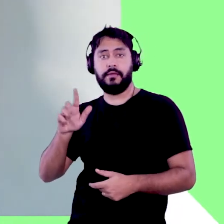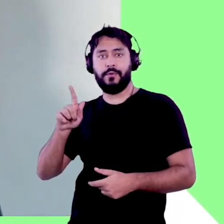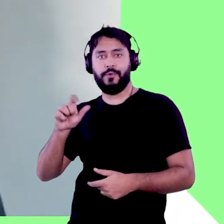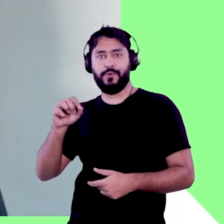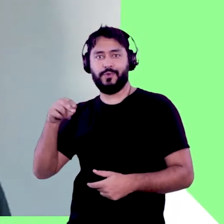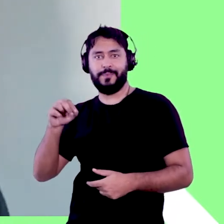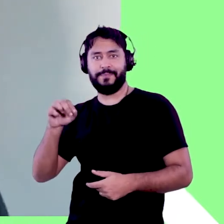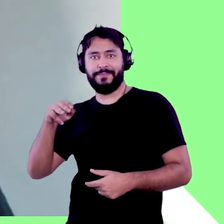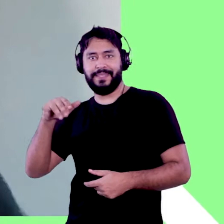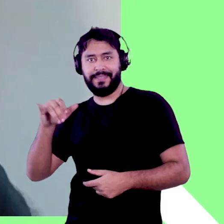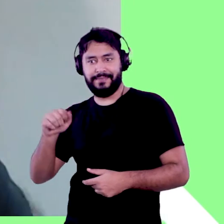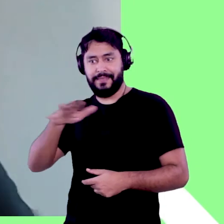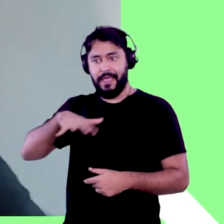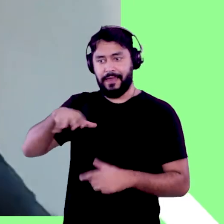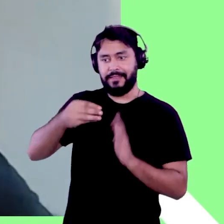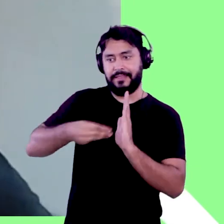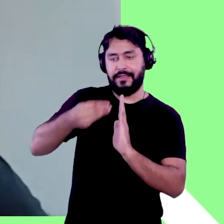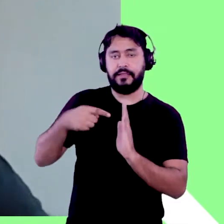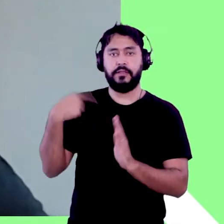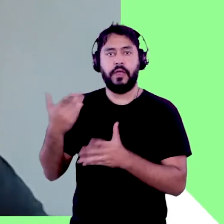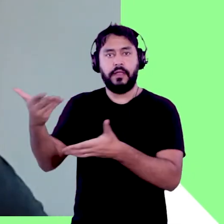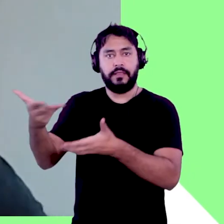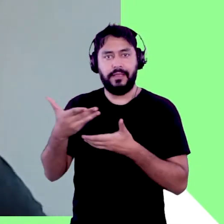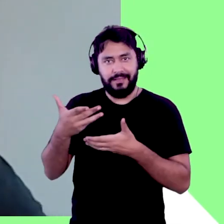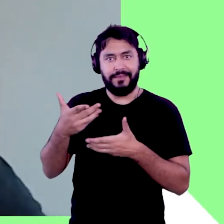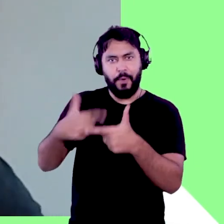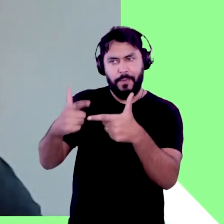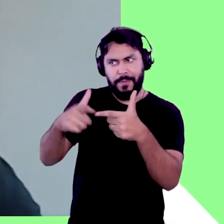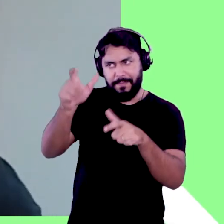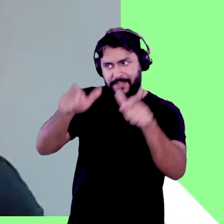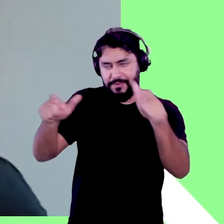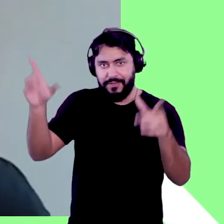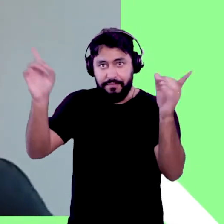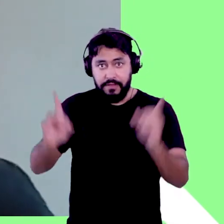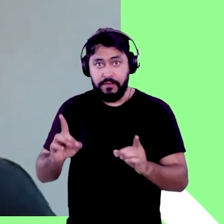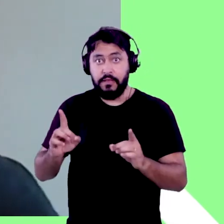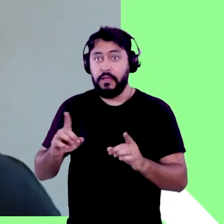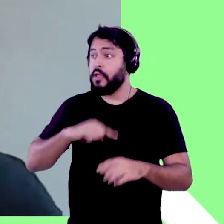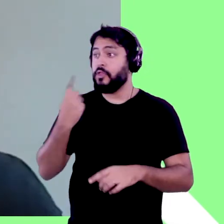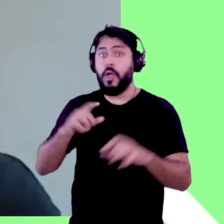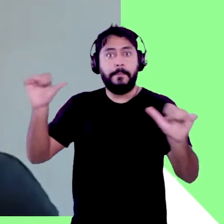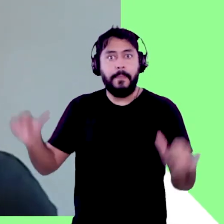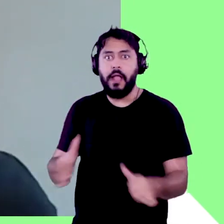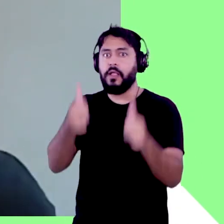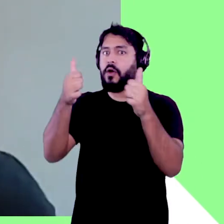né, os problemas das pessoas com deficiência, a gente melhora a vida de toda a sociedade. É porque é isso,